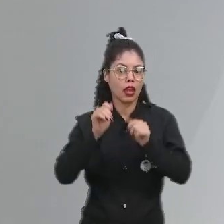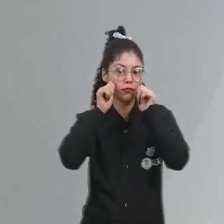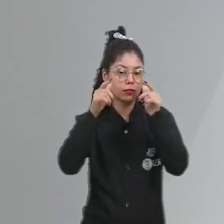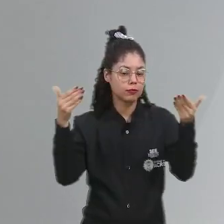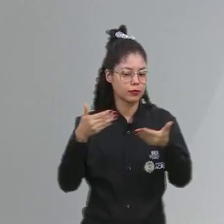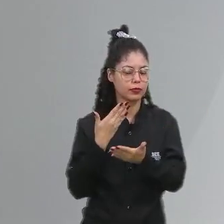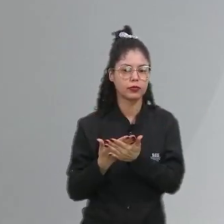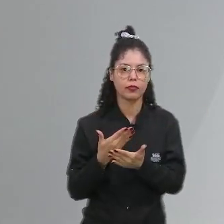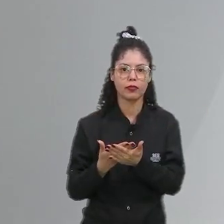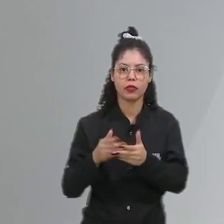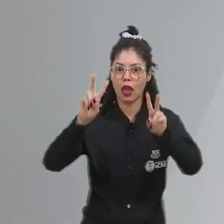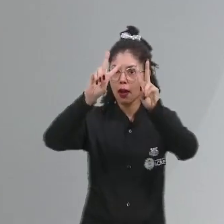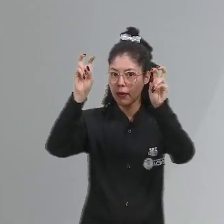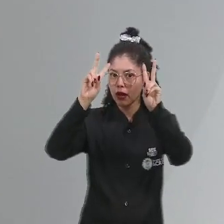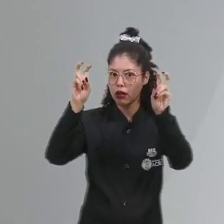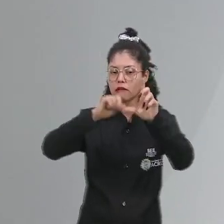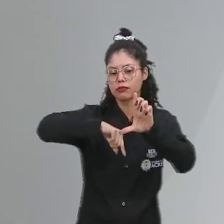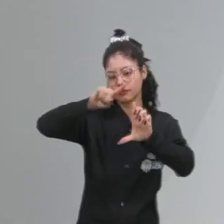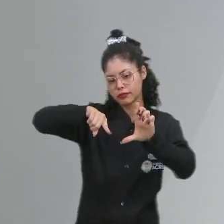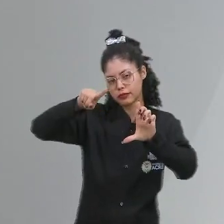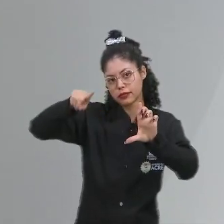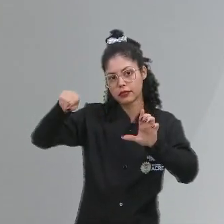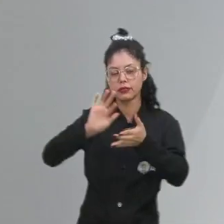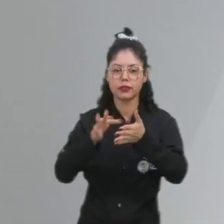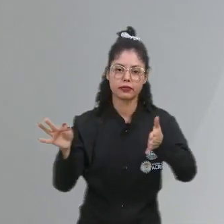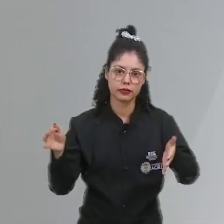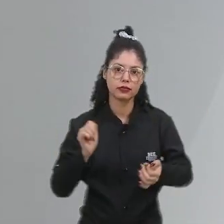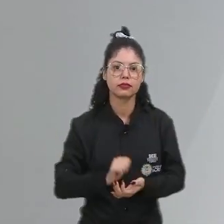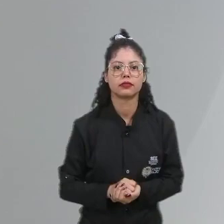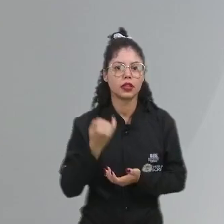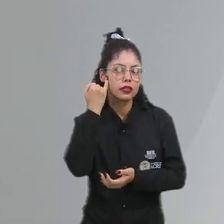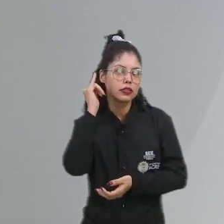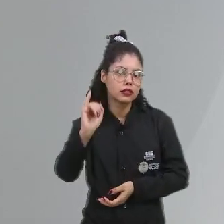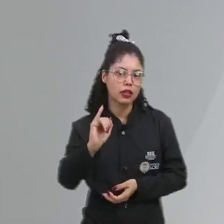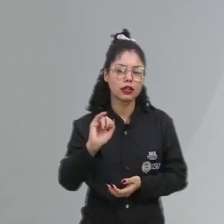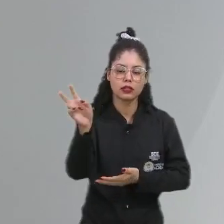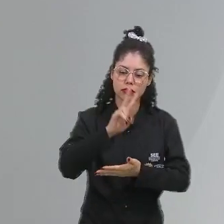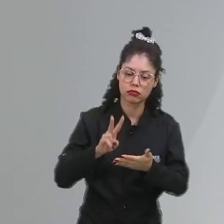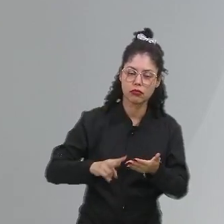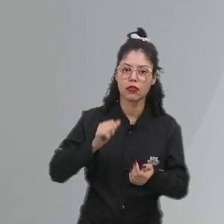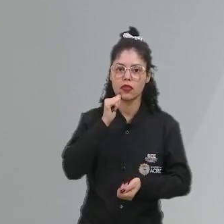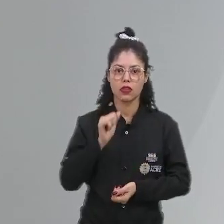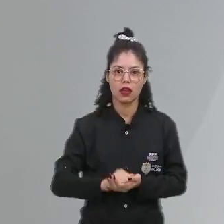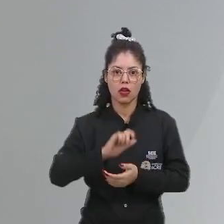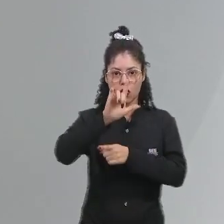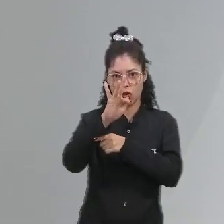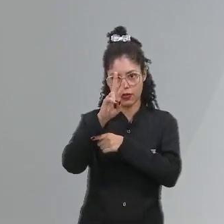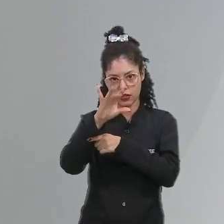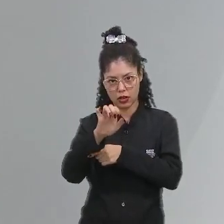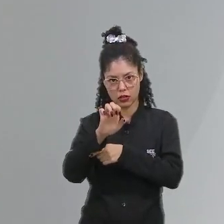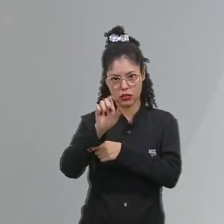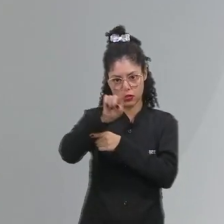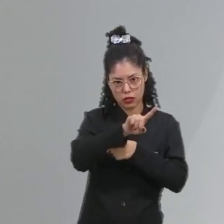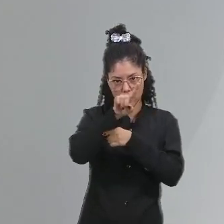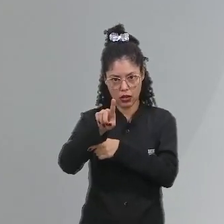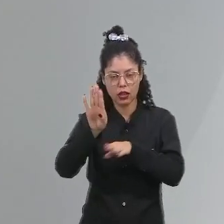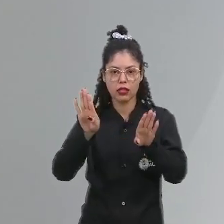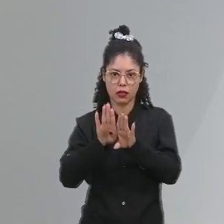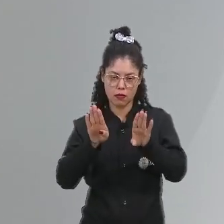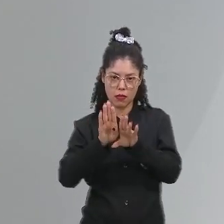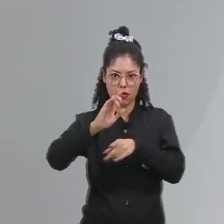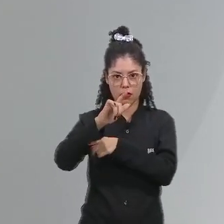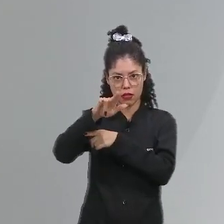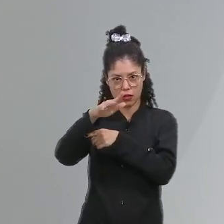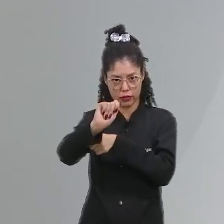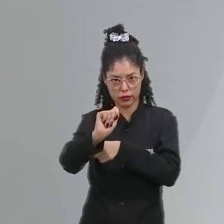de hoje. Hoje a gente vai abordar a parte gráfica da função, a ideia de lei de formação com coeficiente angular e coeficiente linear. Vem comigo